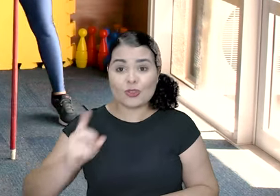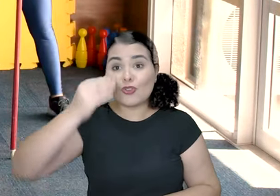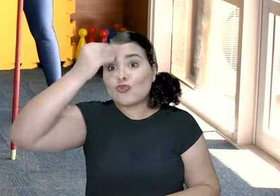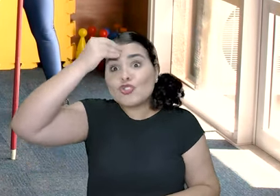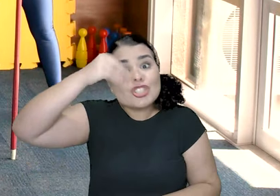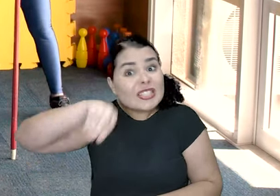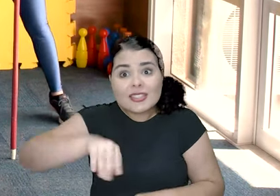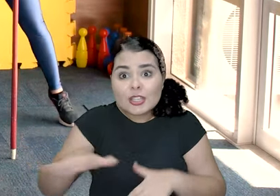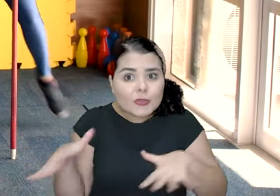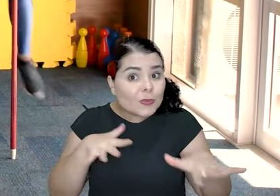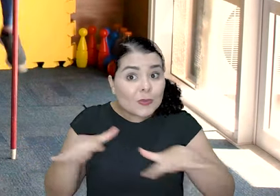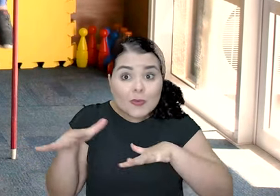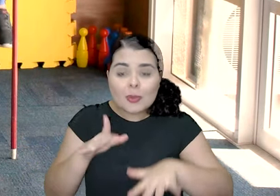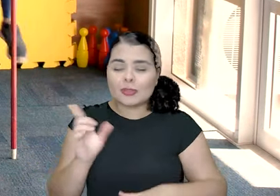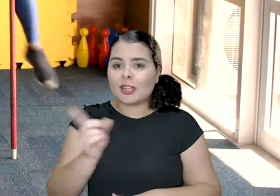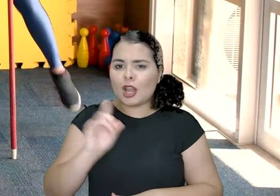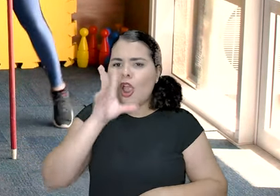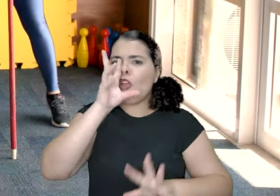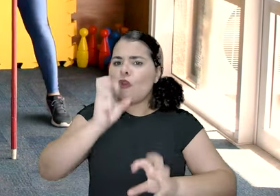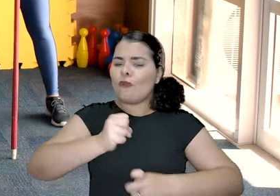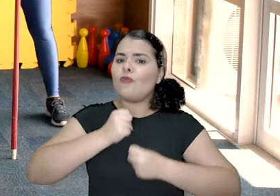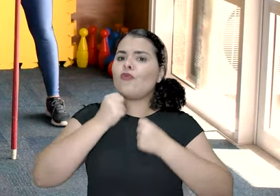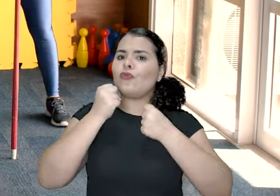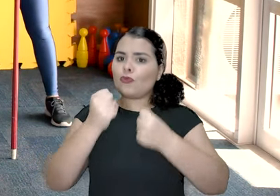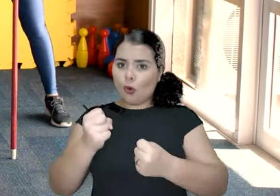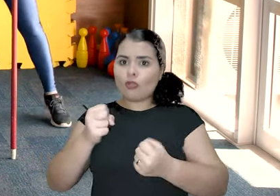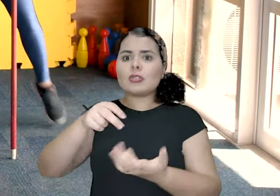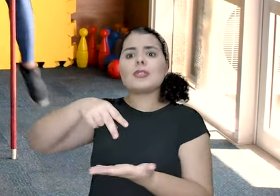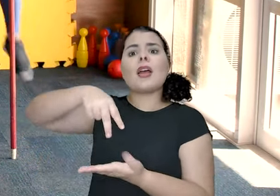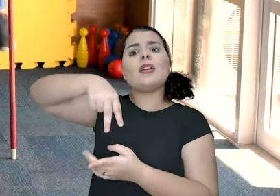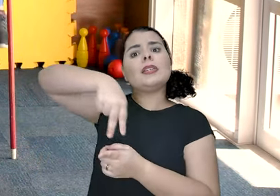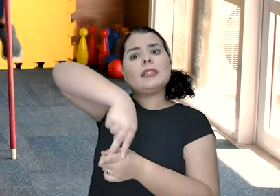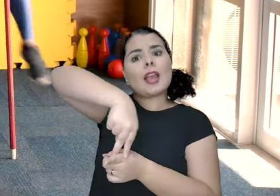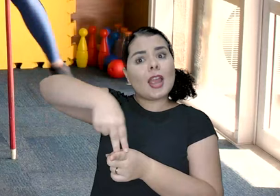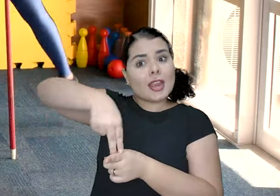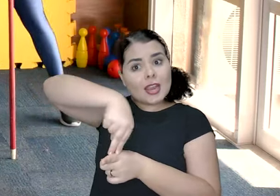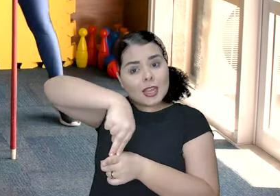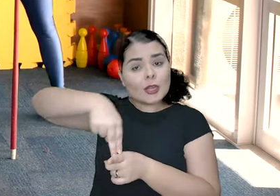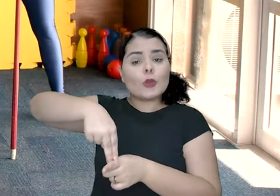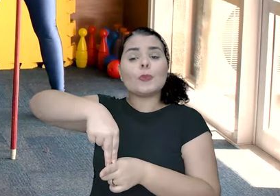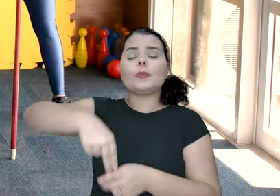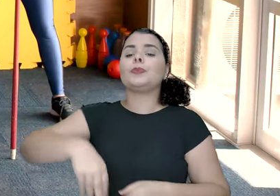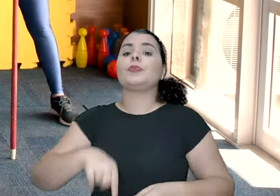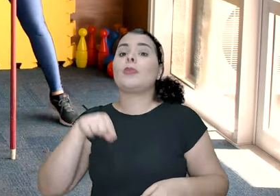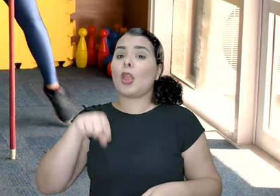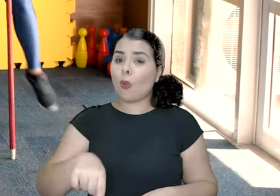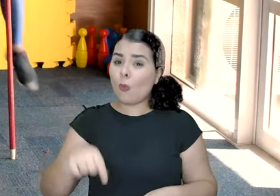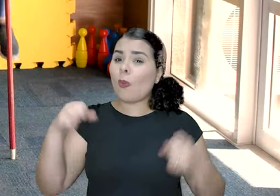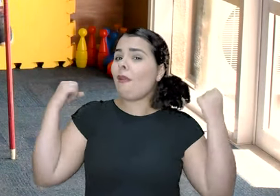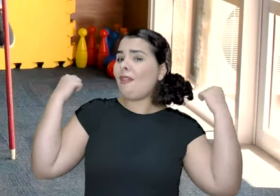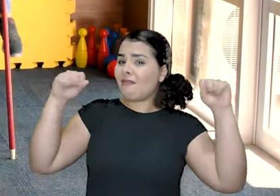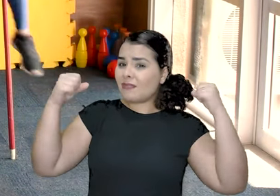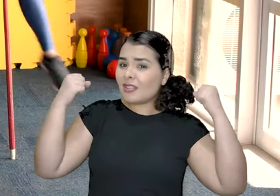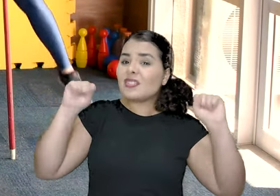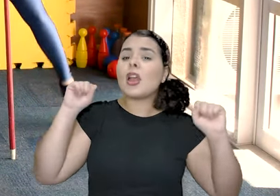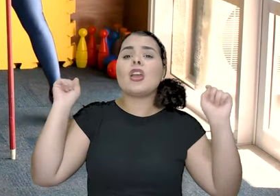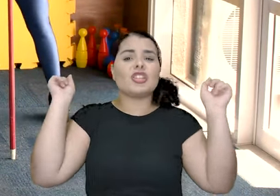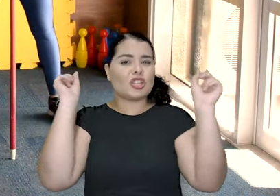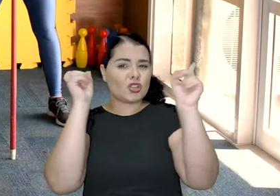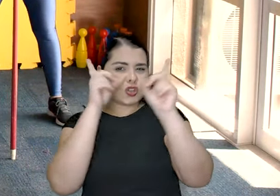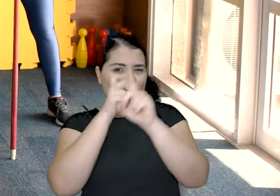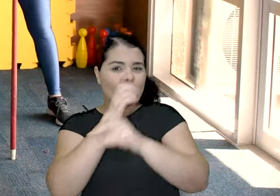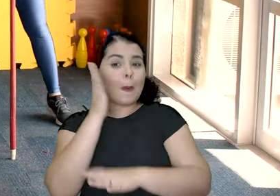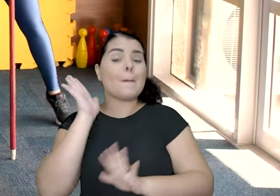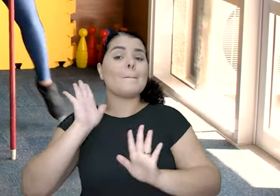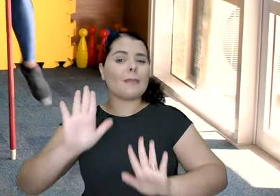do movimento. Força e equilíbrio. Esse exercício é difícil, mas eu sei que você